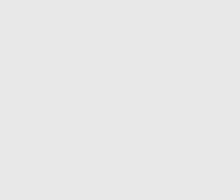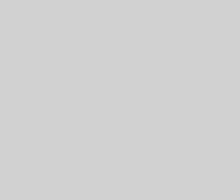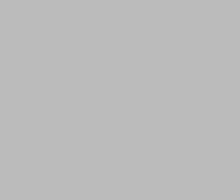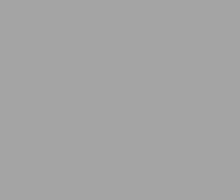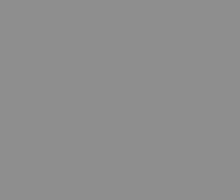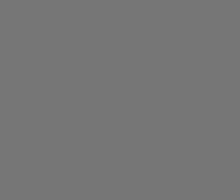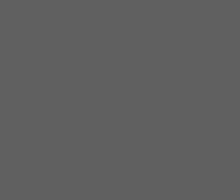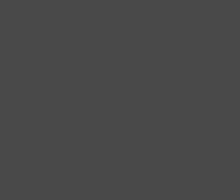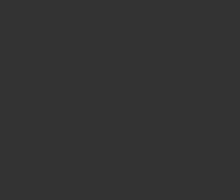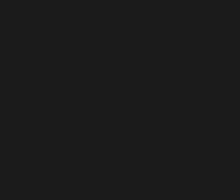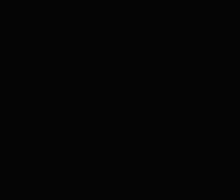Amém. Obrigado.